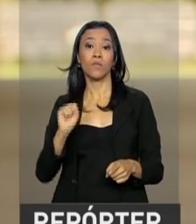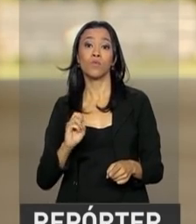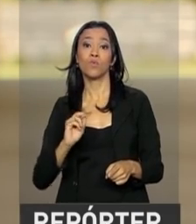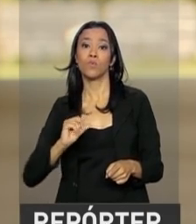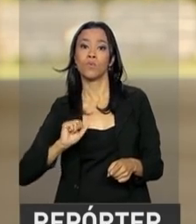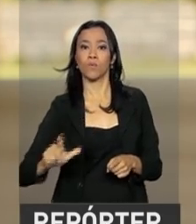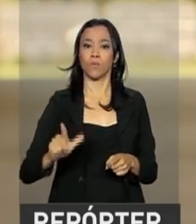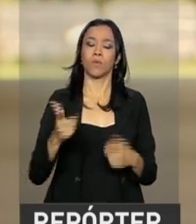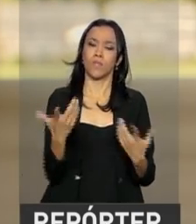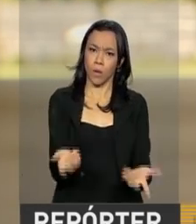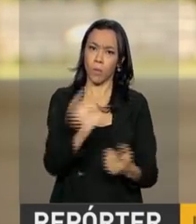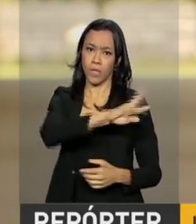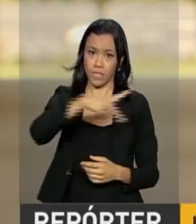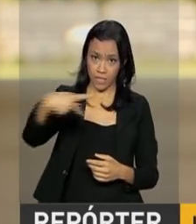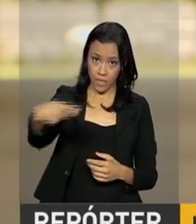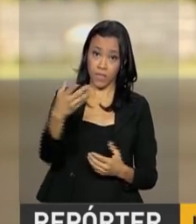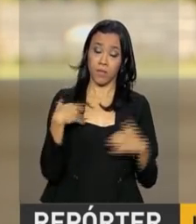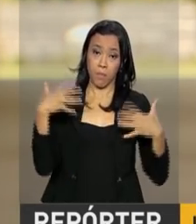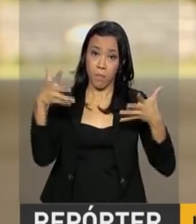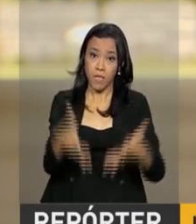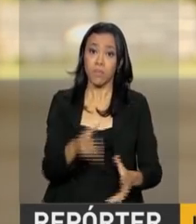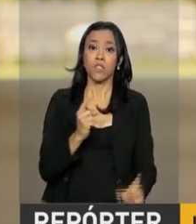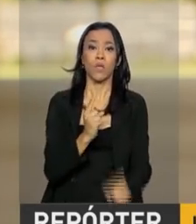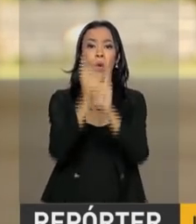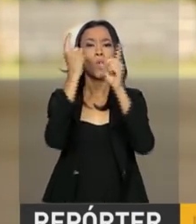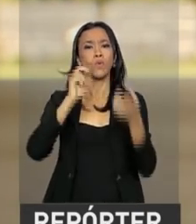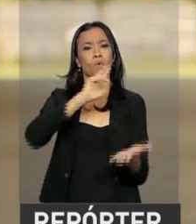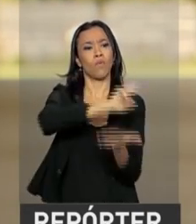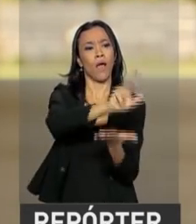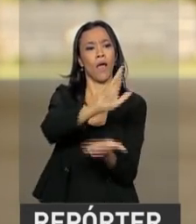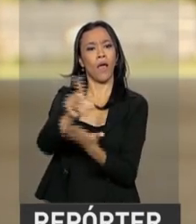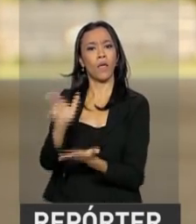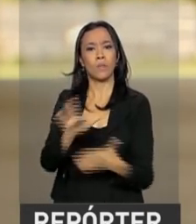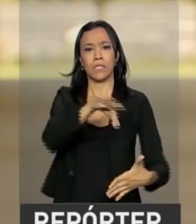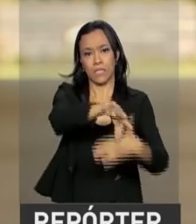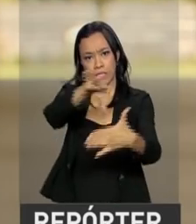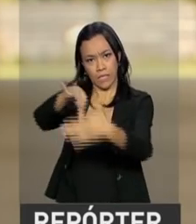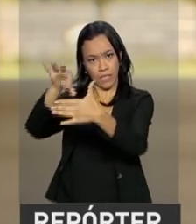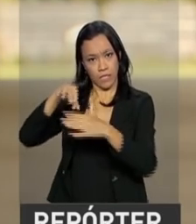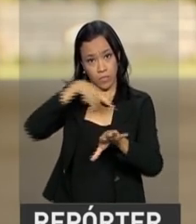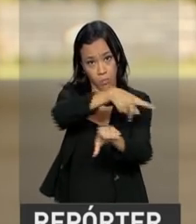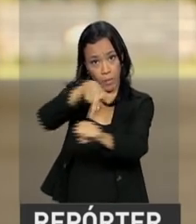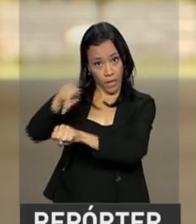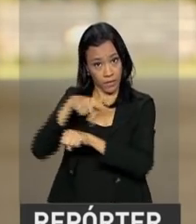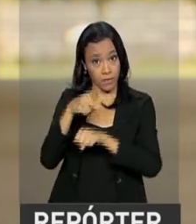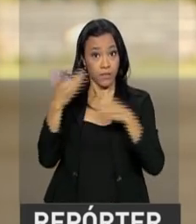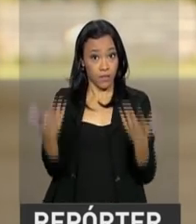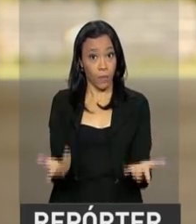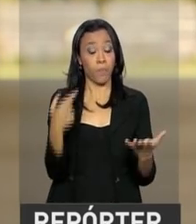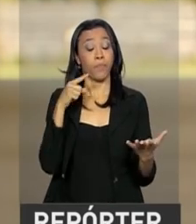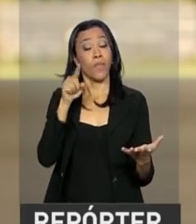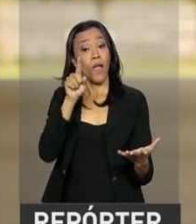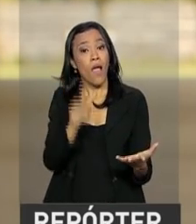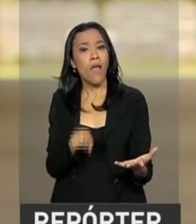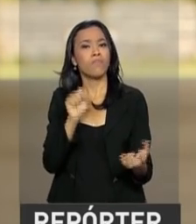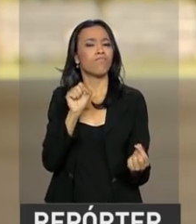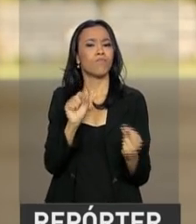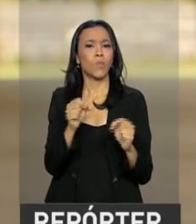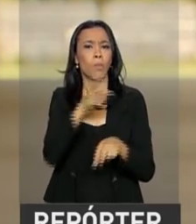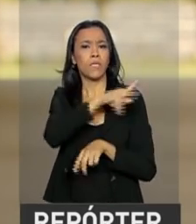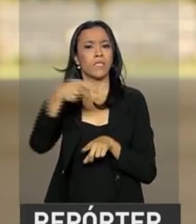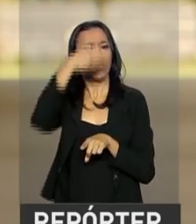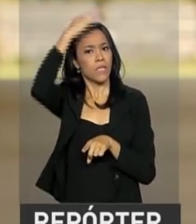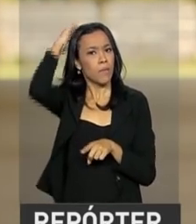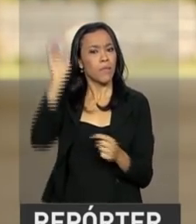Temer também deve participar de encontros bilaterais com líderes de outros países. A previsão é que ele se reúna com representantes